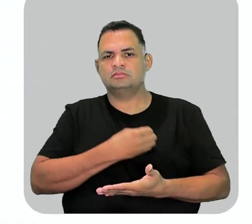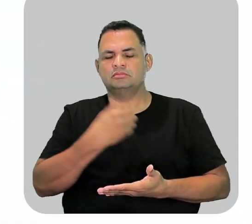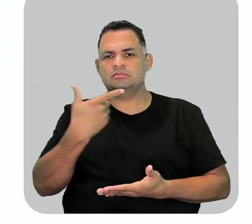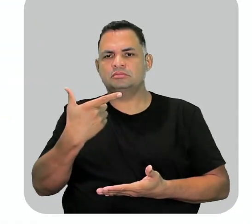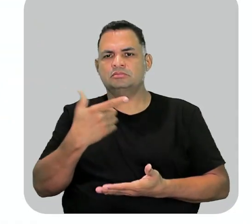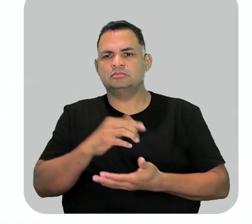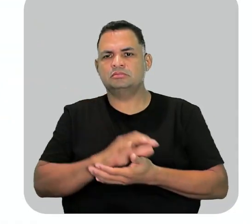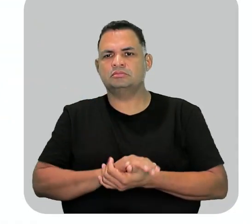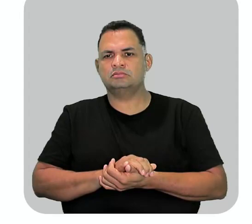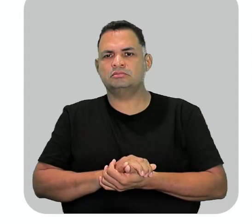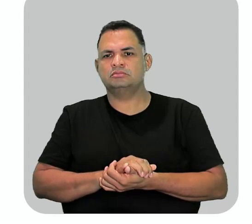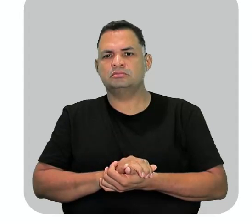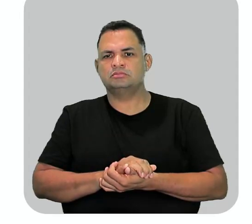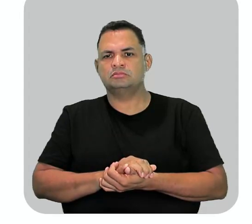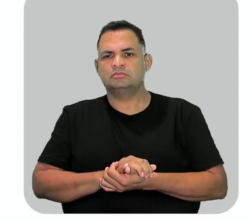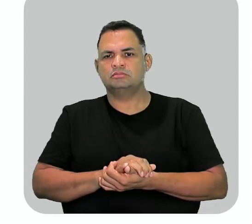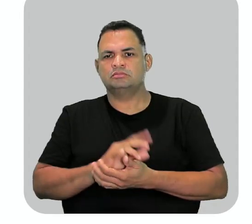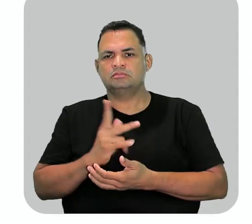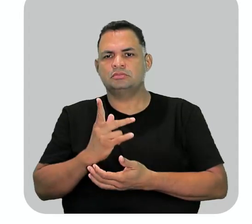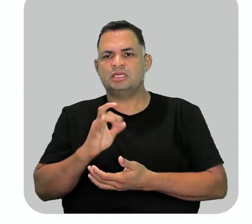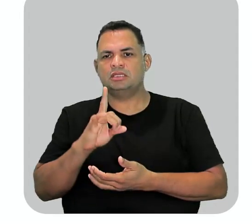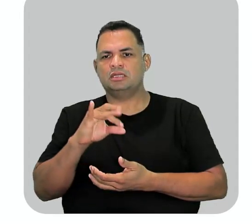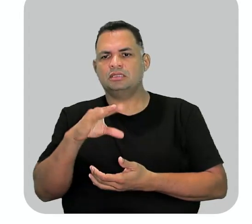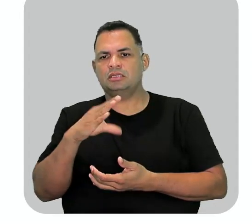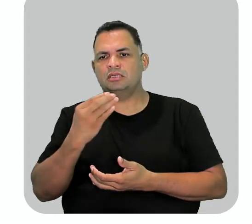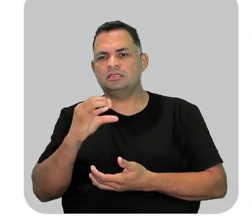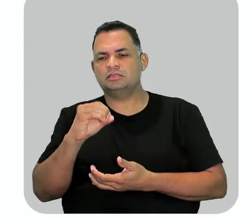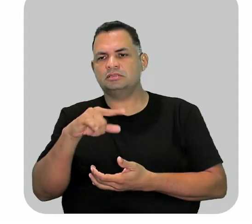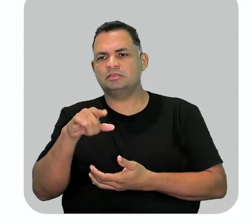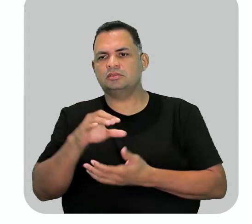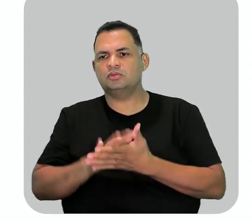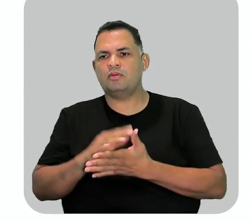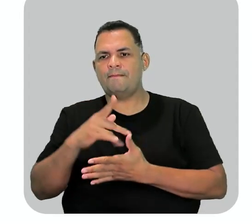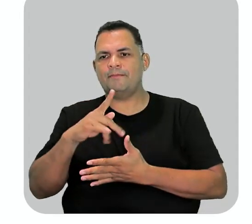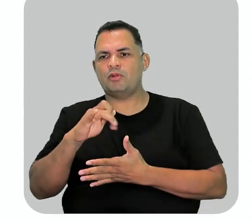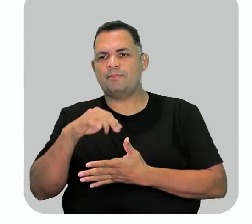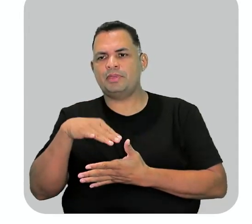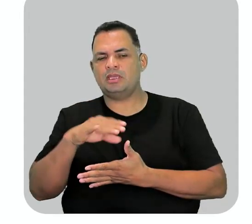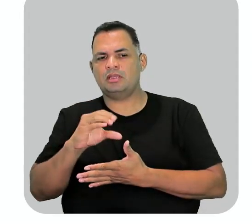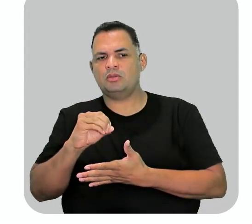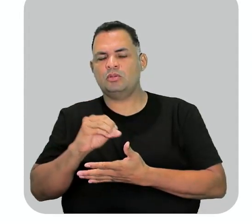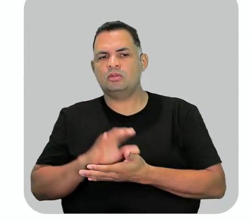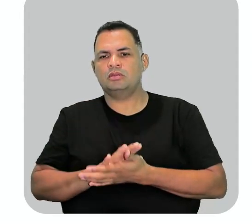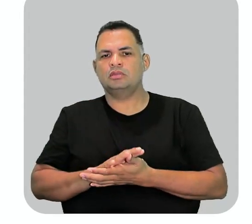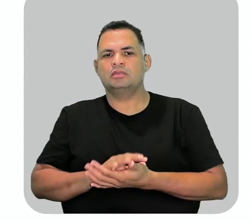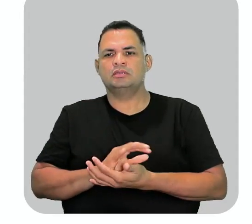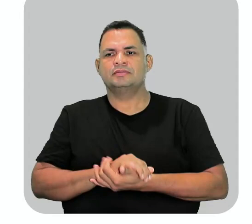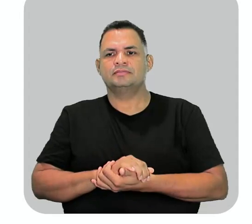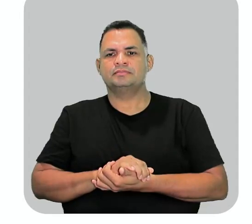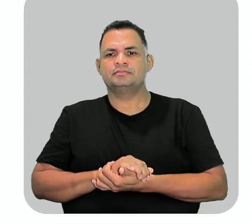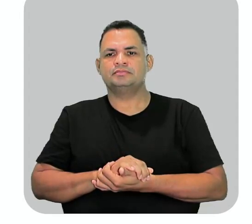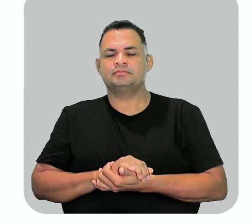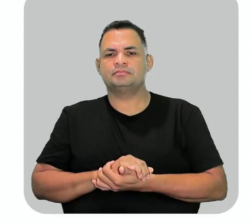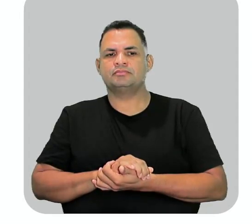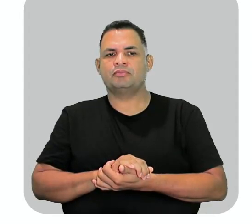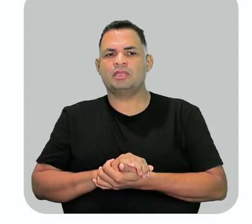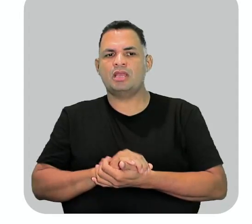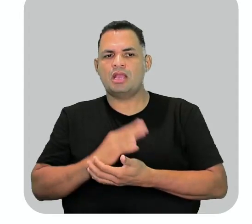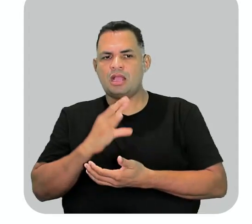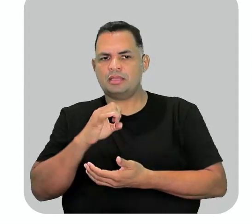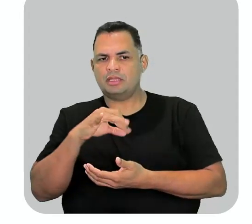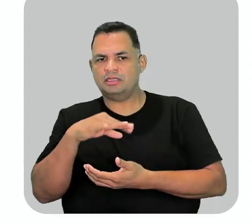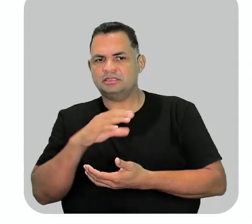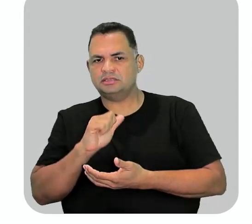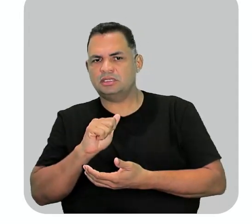2, que fala da hidratação do propino. Olha só, ele fala aqui, a hidratação do propino,